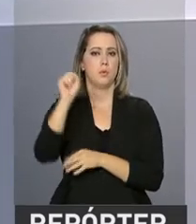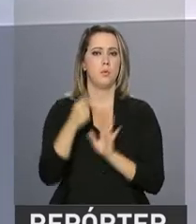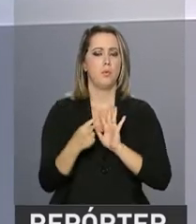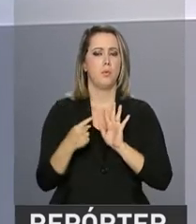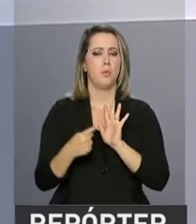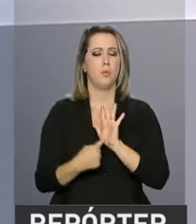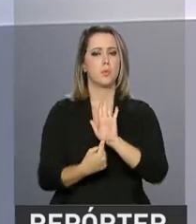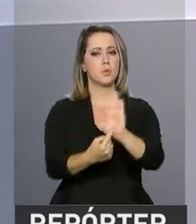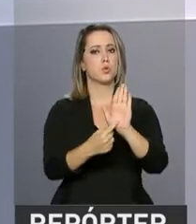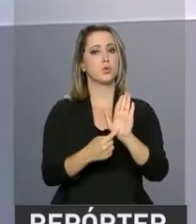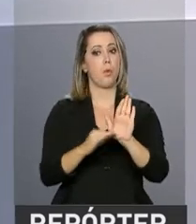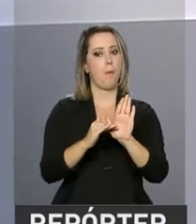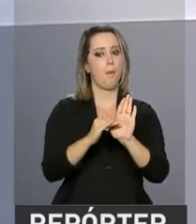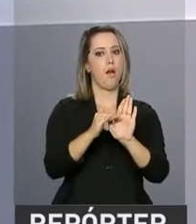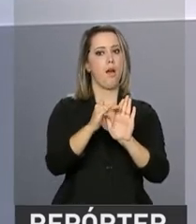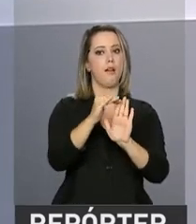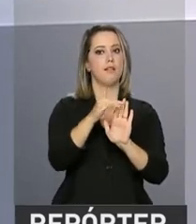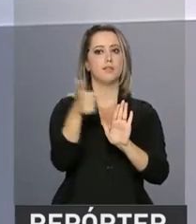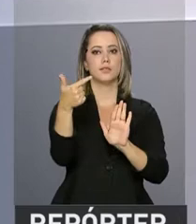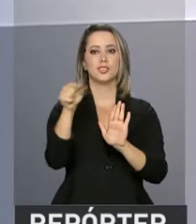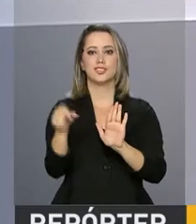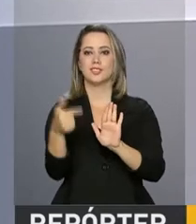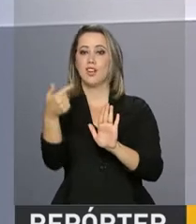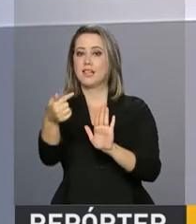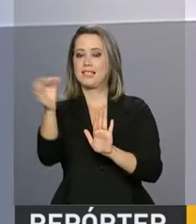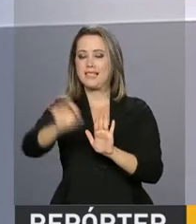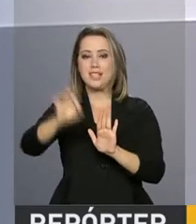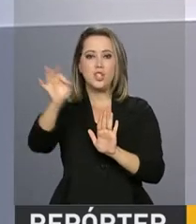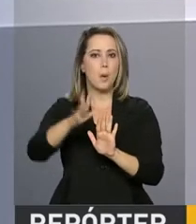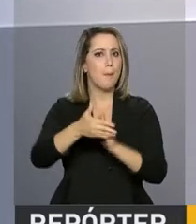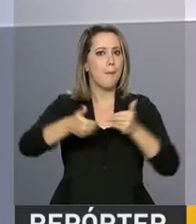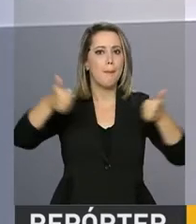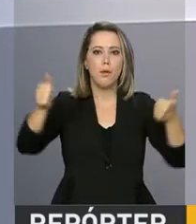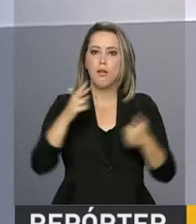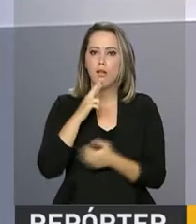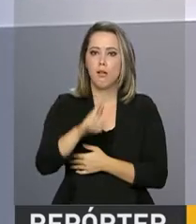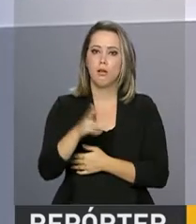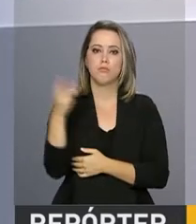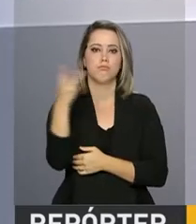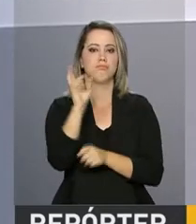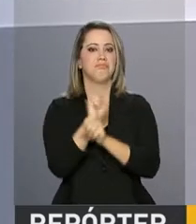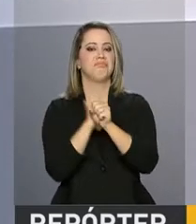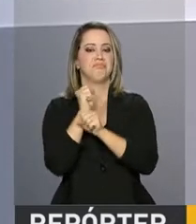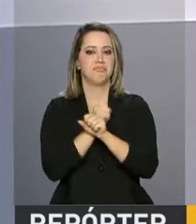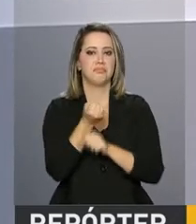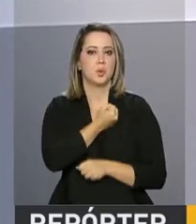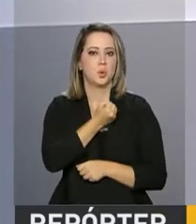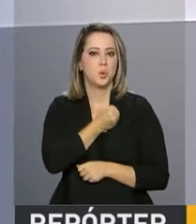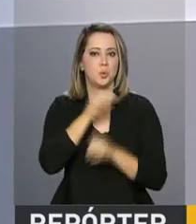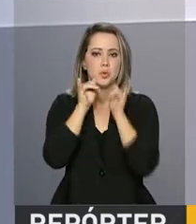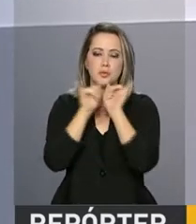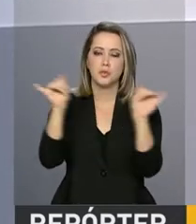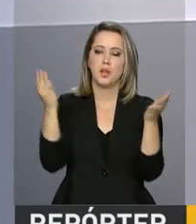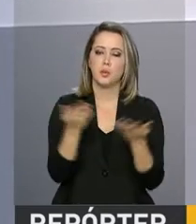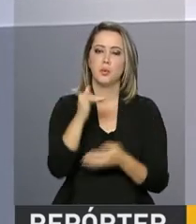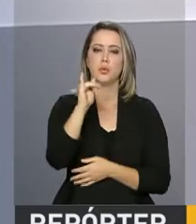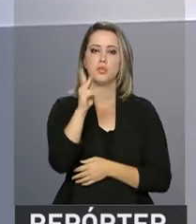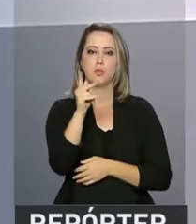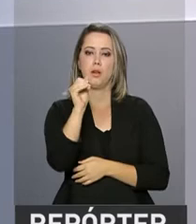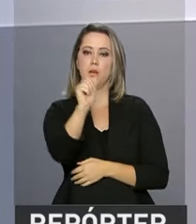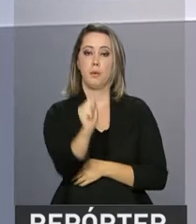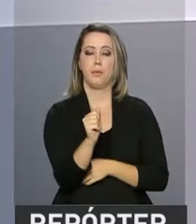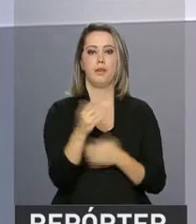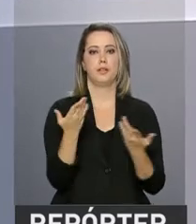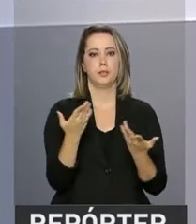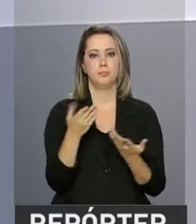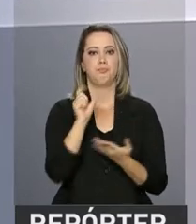de 2,7%. É o melhor resultado nos últimos 3 anos. O dado foi divulgado hoje pelo IPEA, o